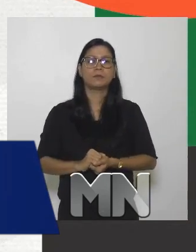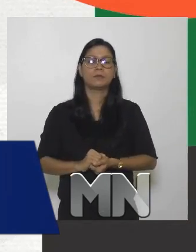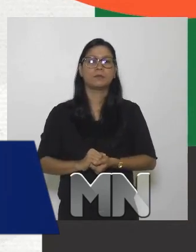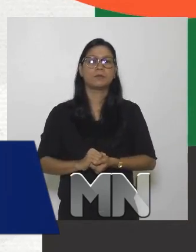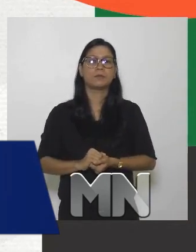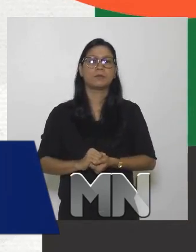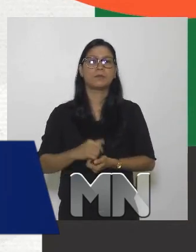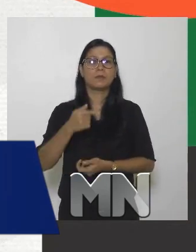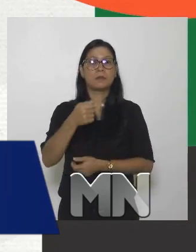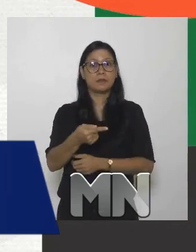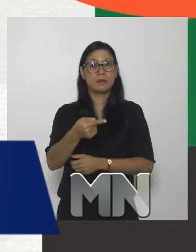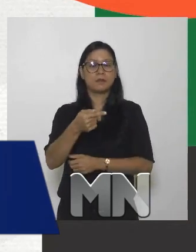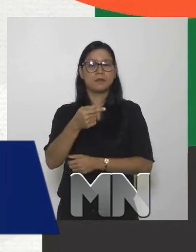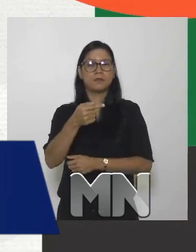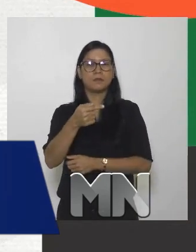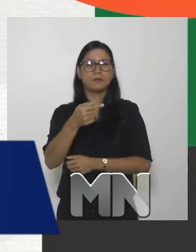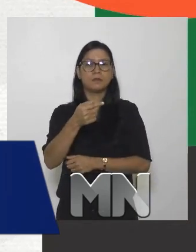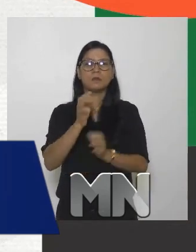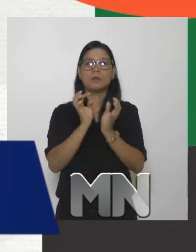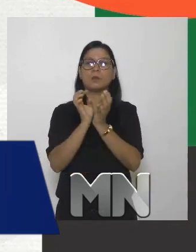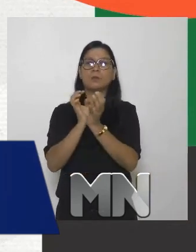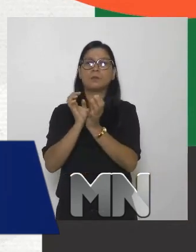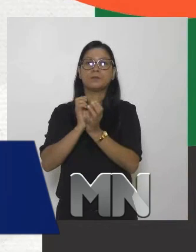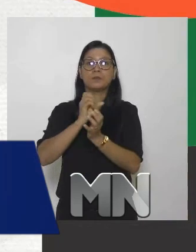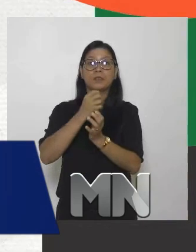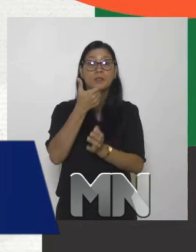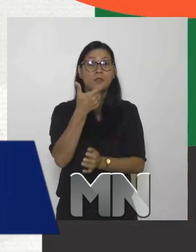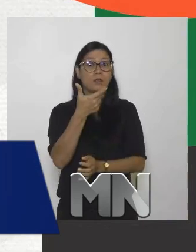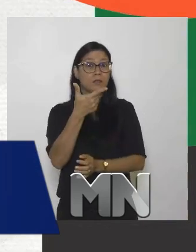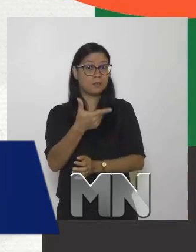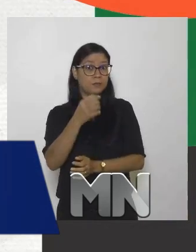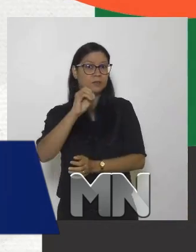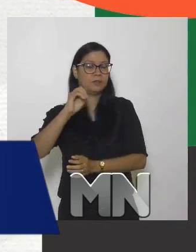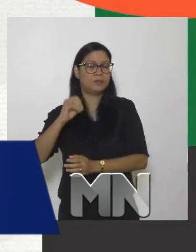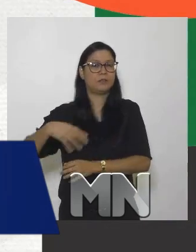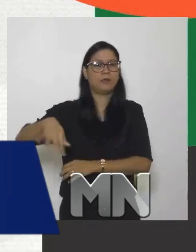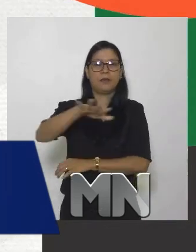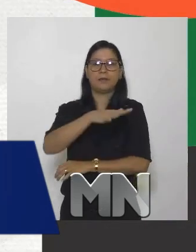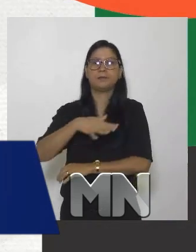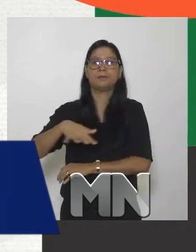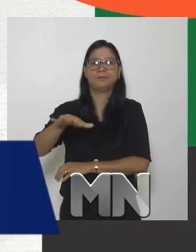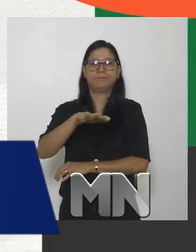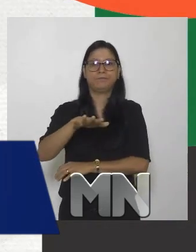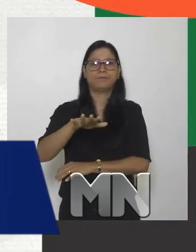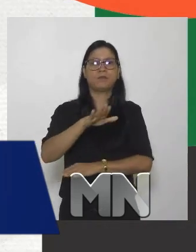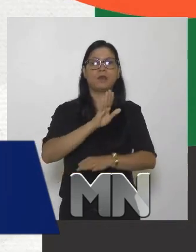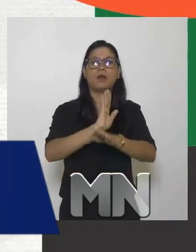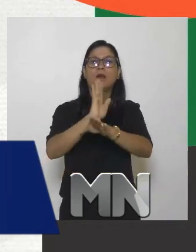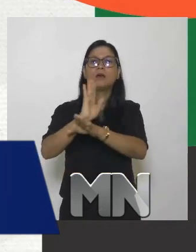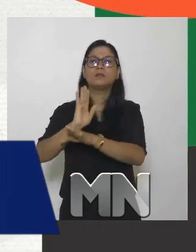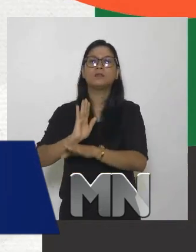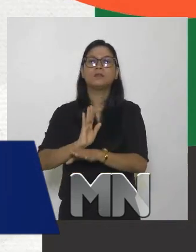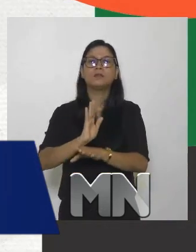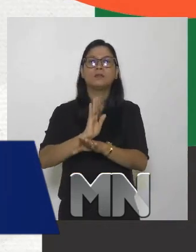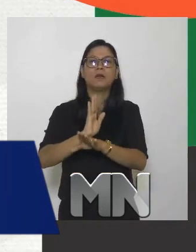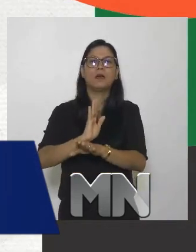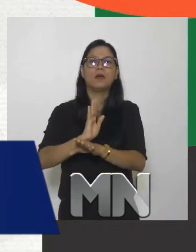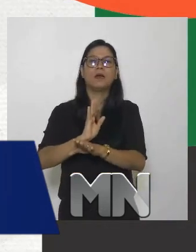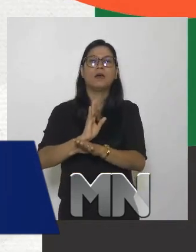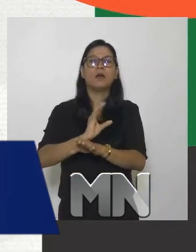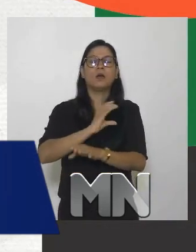Estônia, em experiências em Portugal, o que há de melhor dentro da realidade do Piauí para alavancar o potencial do